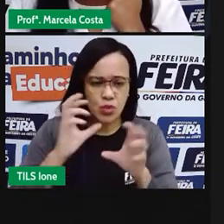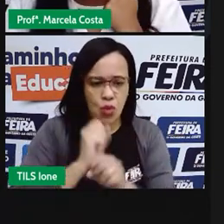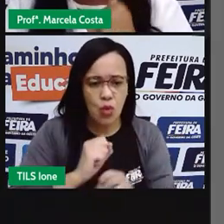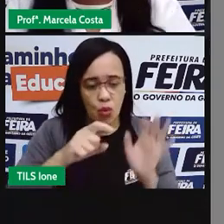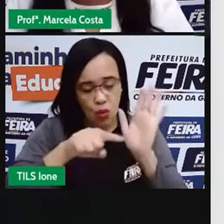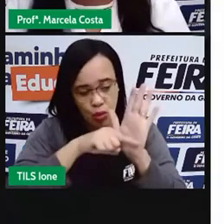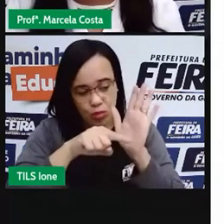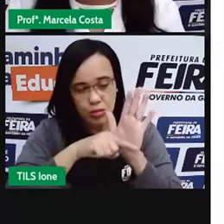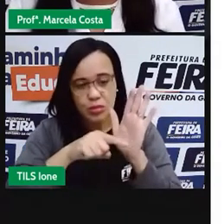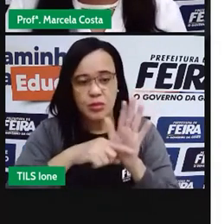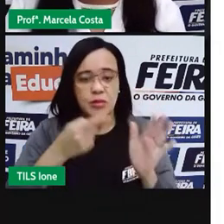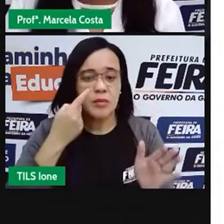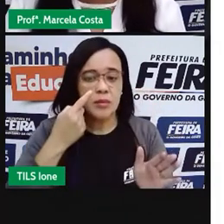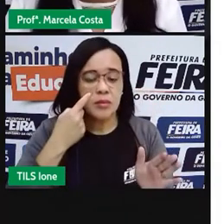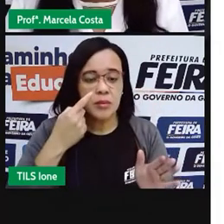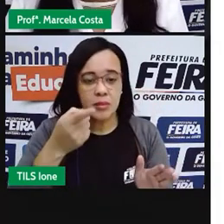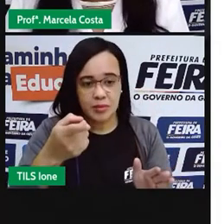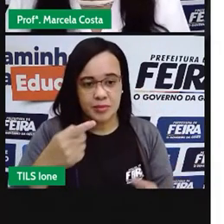lá?